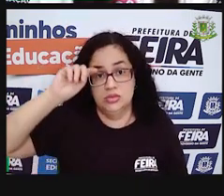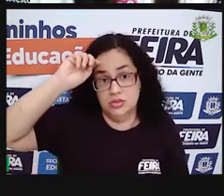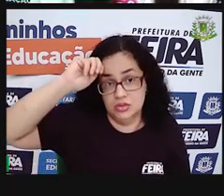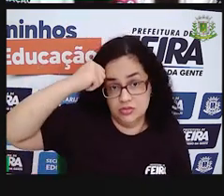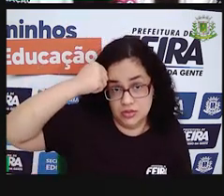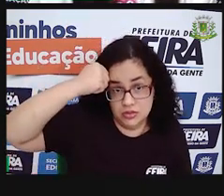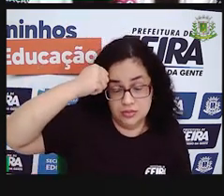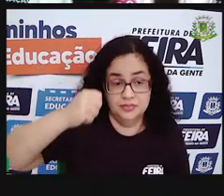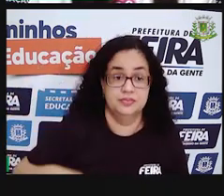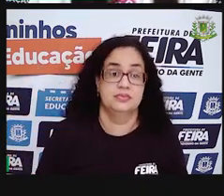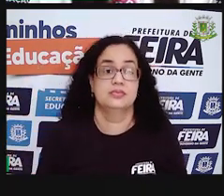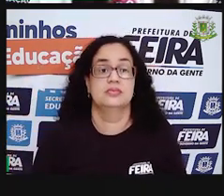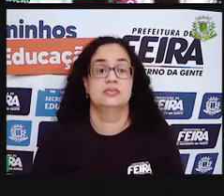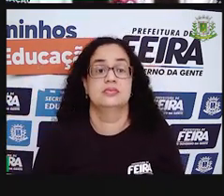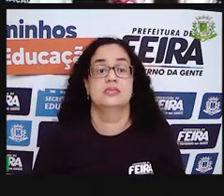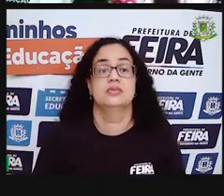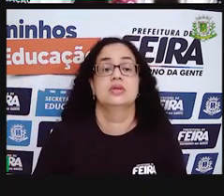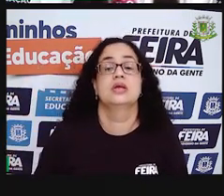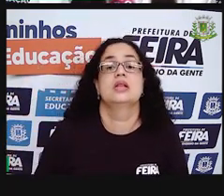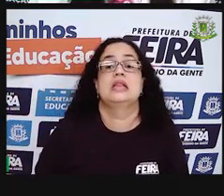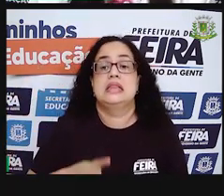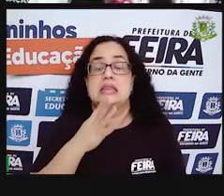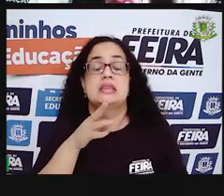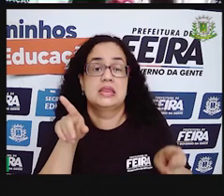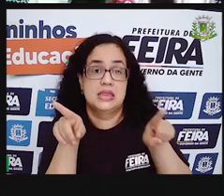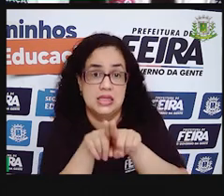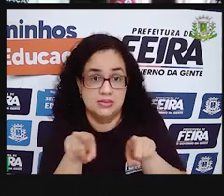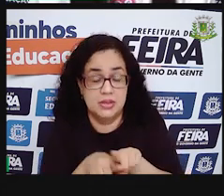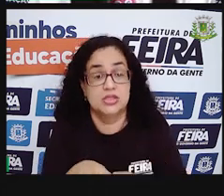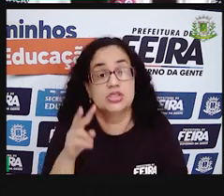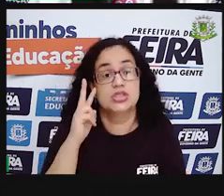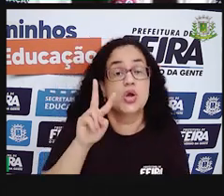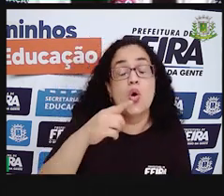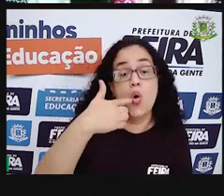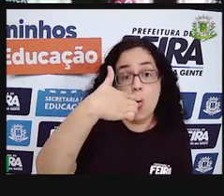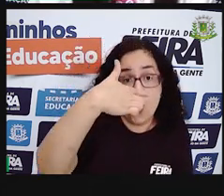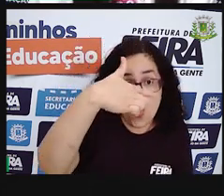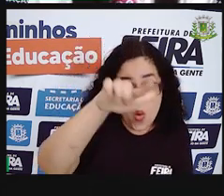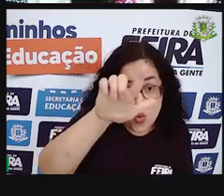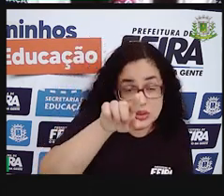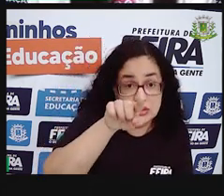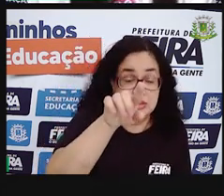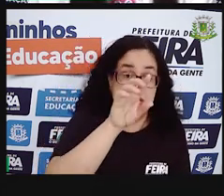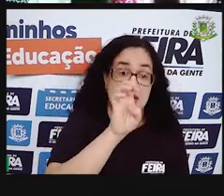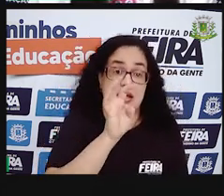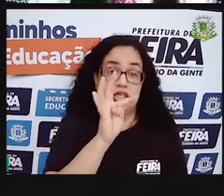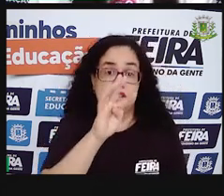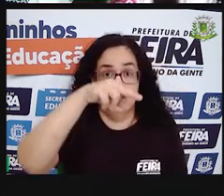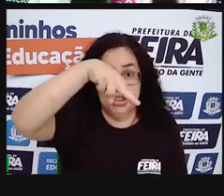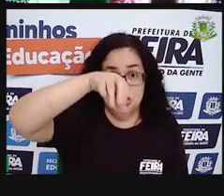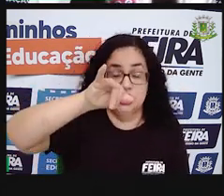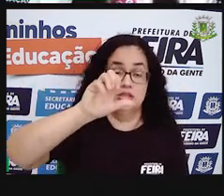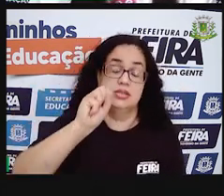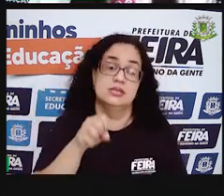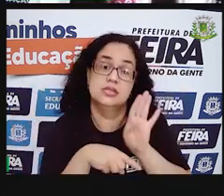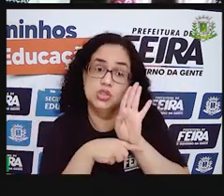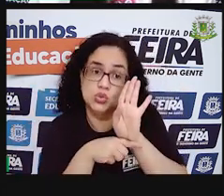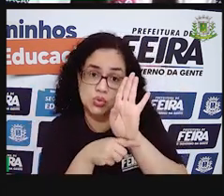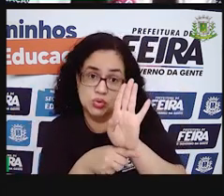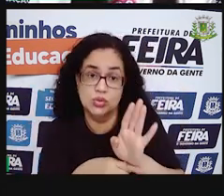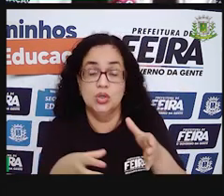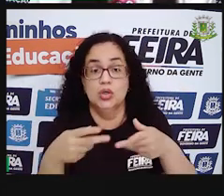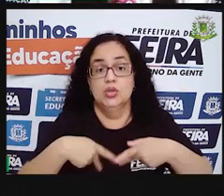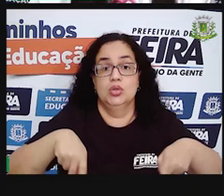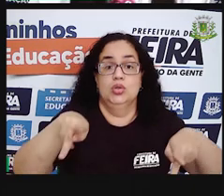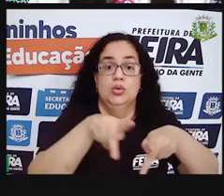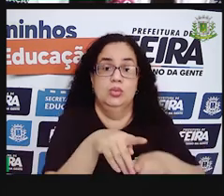africanos. Mas aí, como a gente também já viu, outras etnias contribuíram com a formação do povo